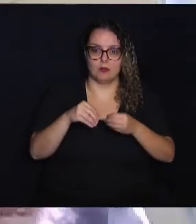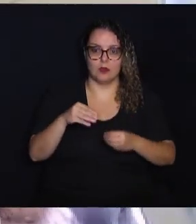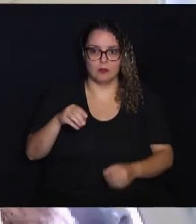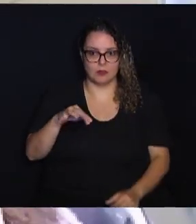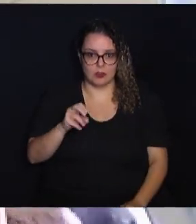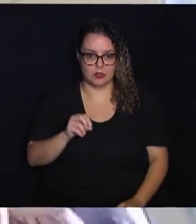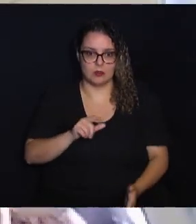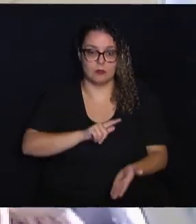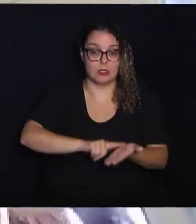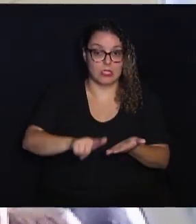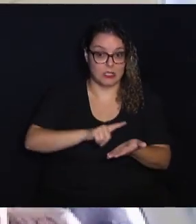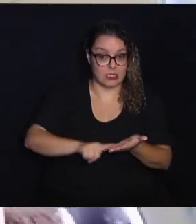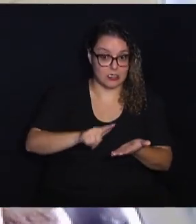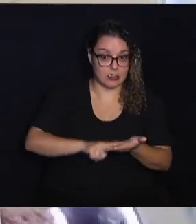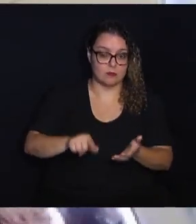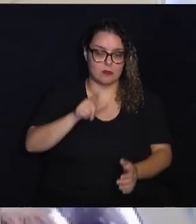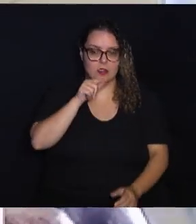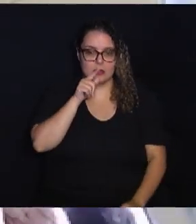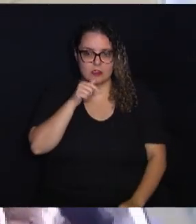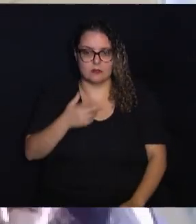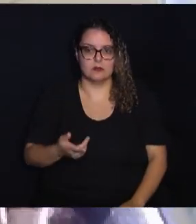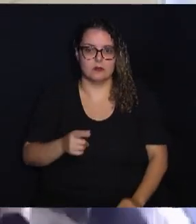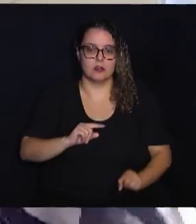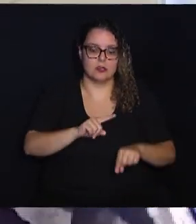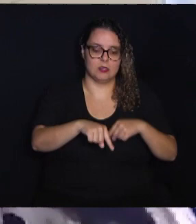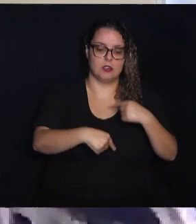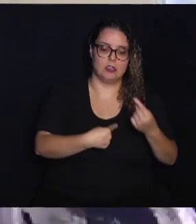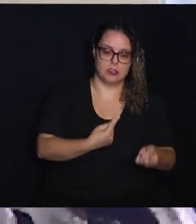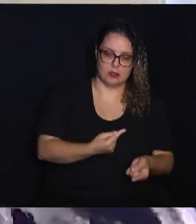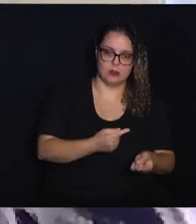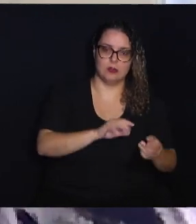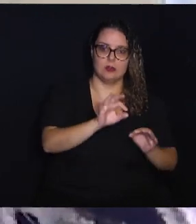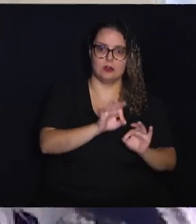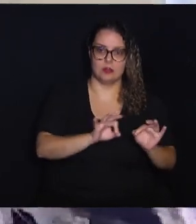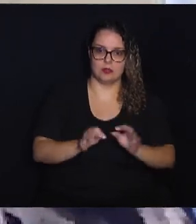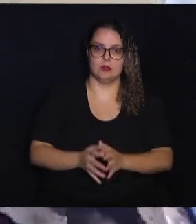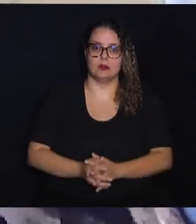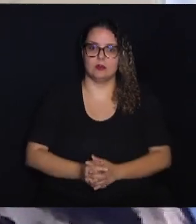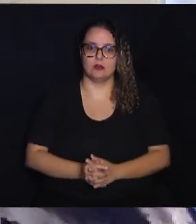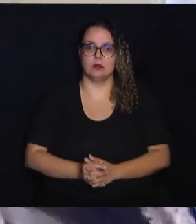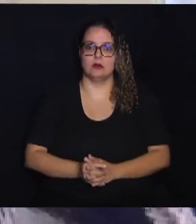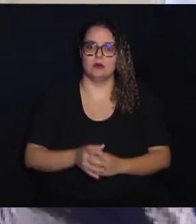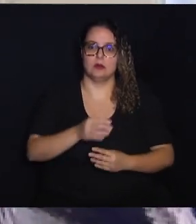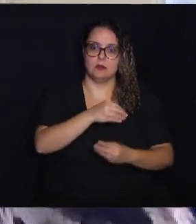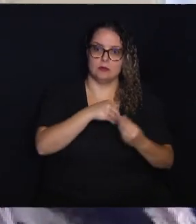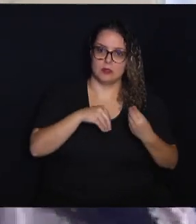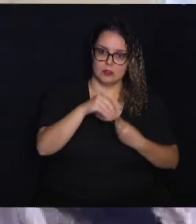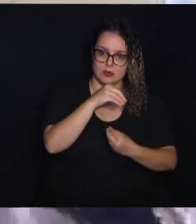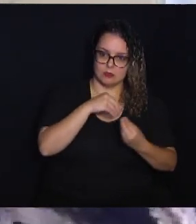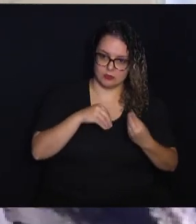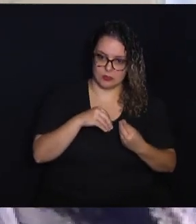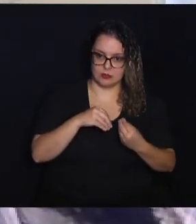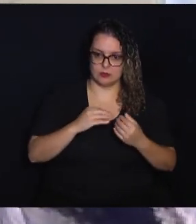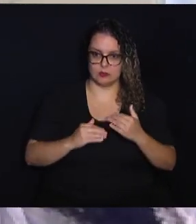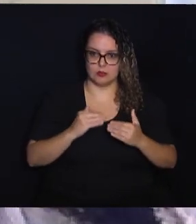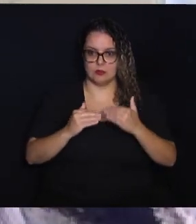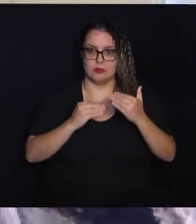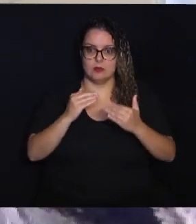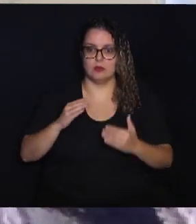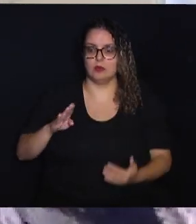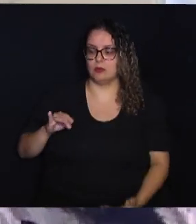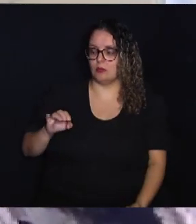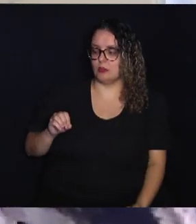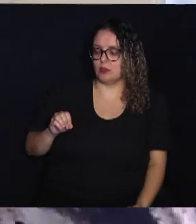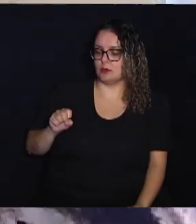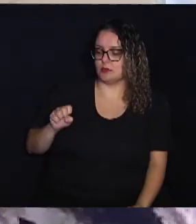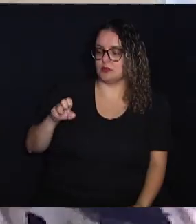conseguir remover os microplásticos da água. E a outra parte do projeto, ela envolveu justamente o desenvolvimento de